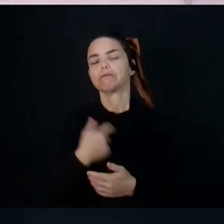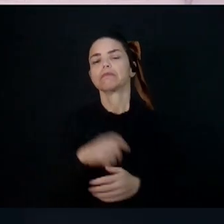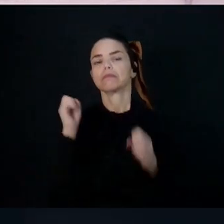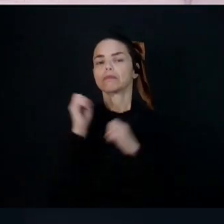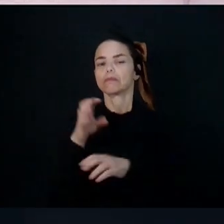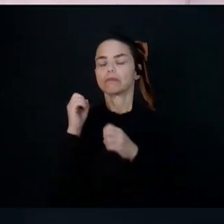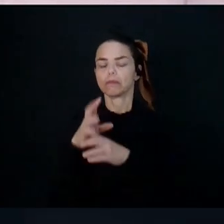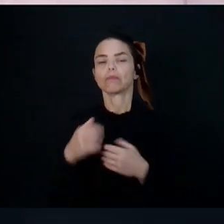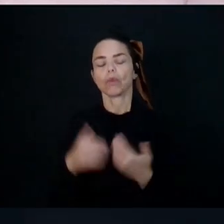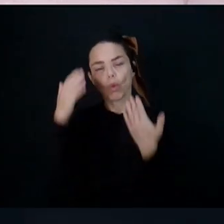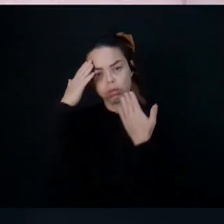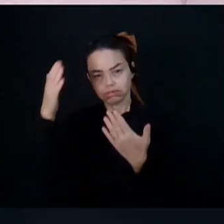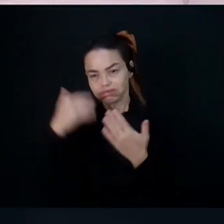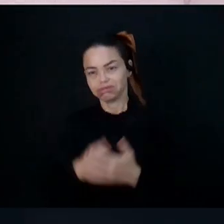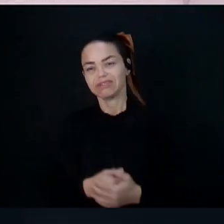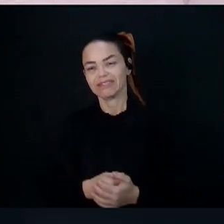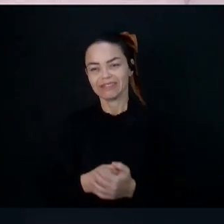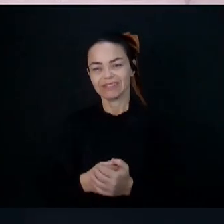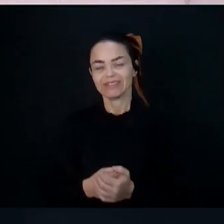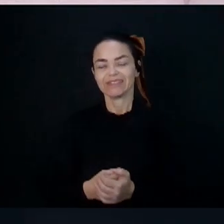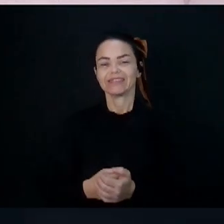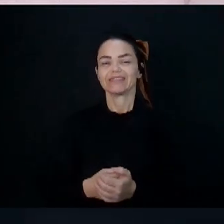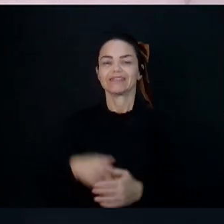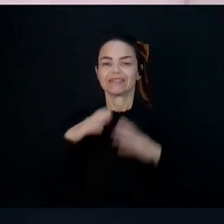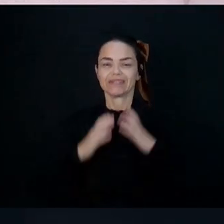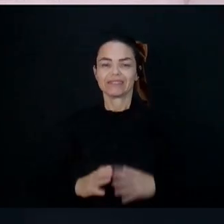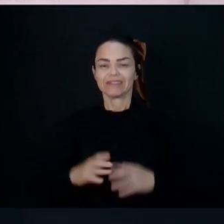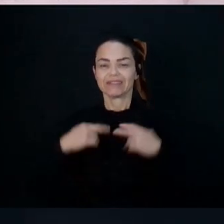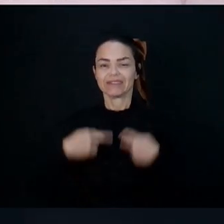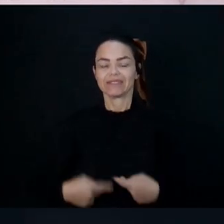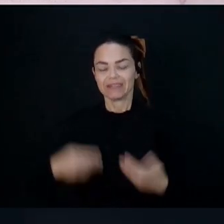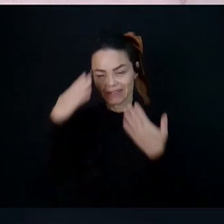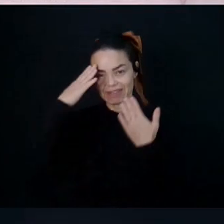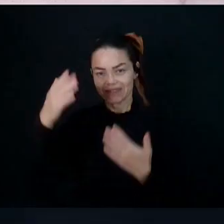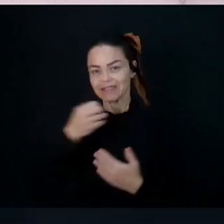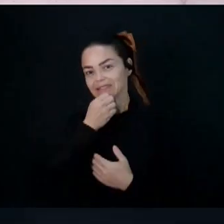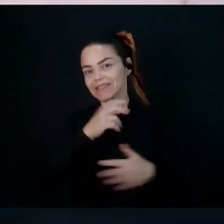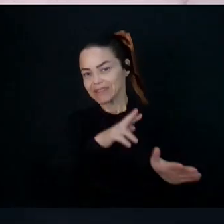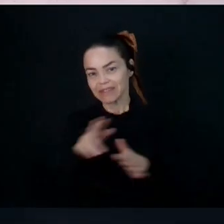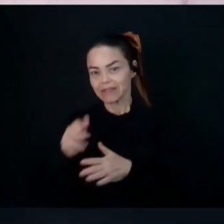um pouco sobre o comportamento humano, viu? Gratidão, boa semana para você.